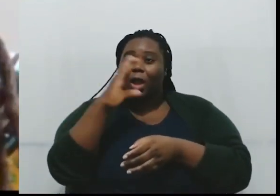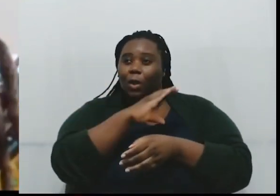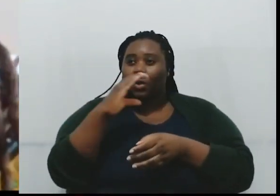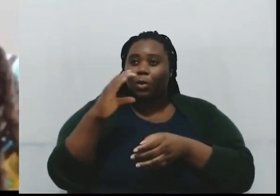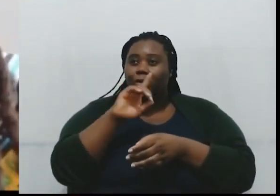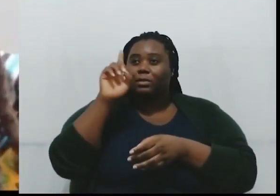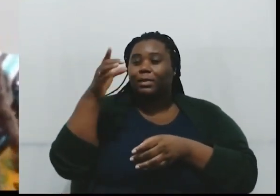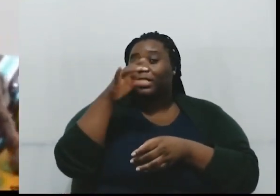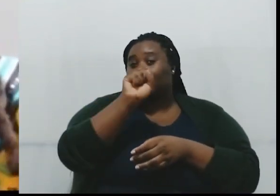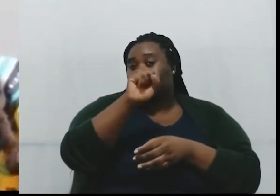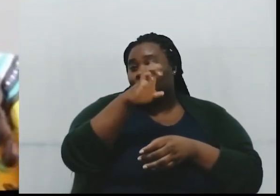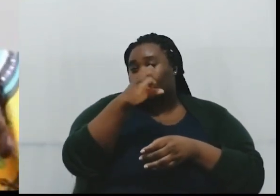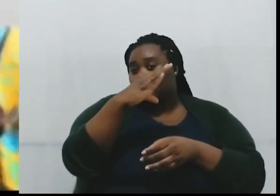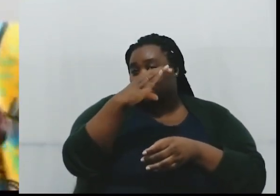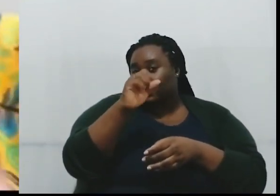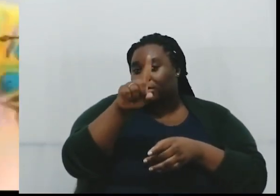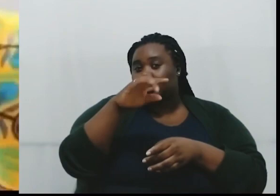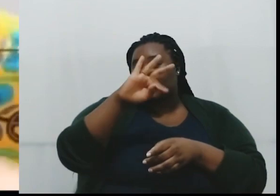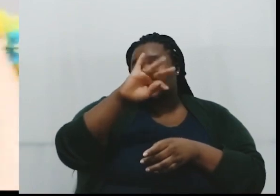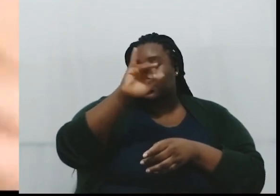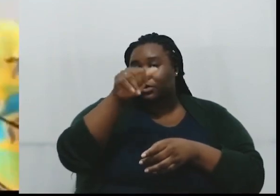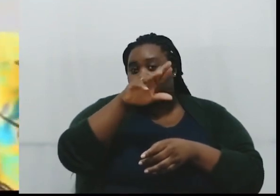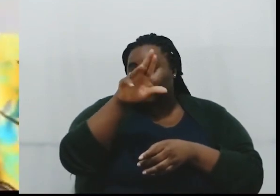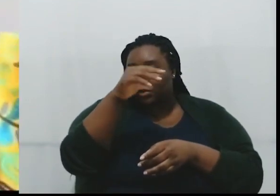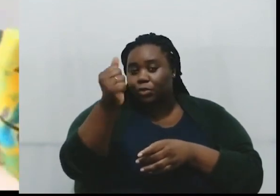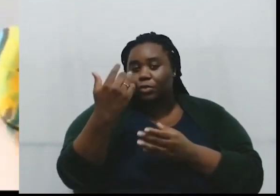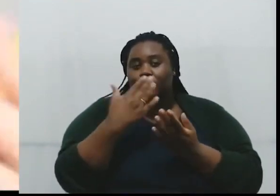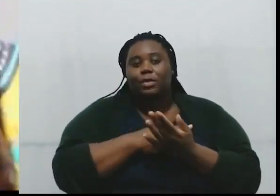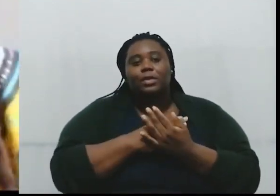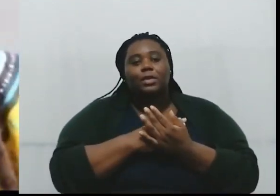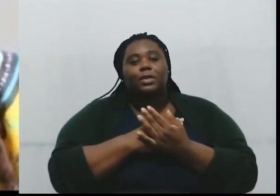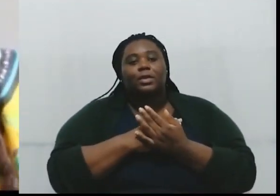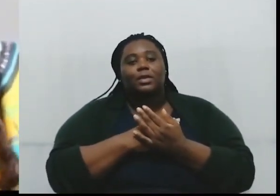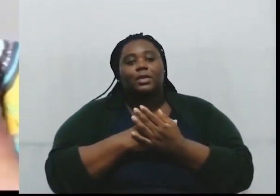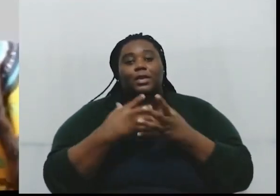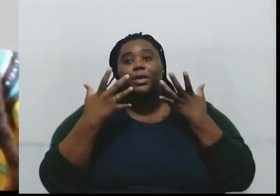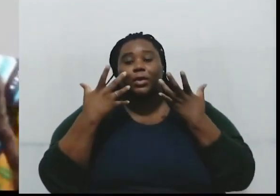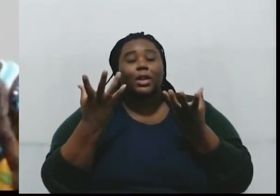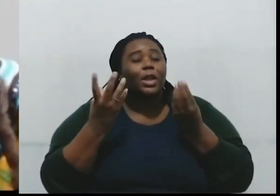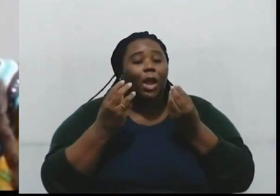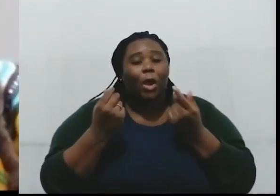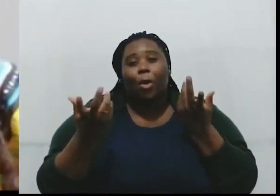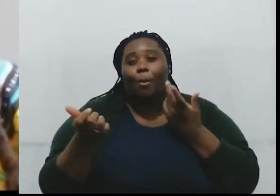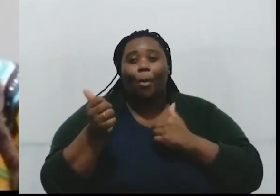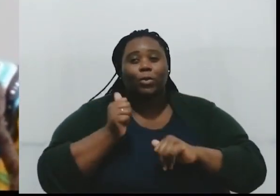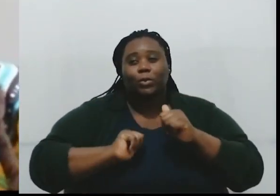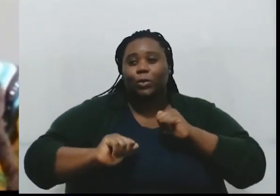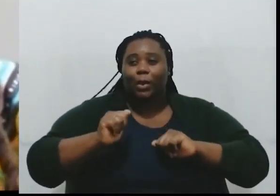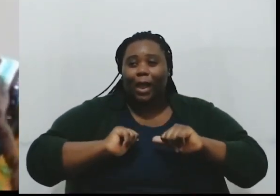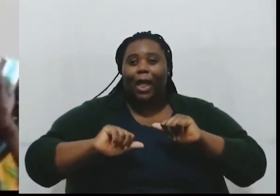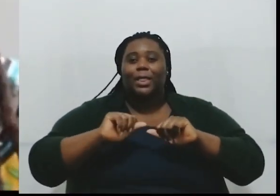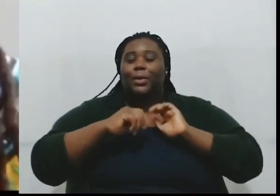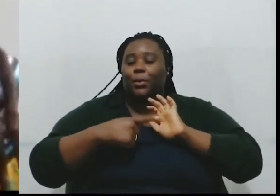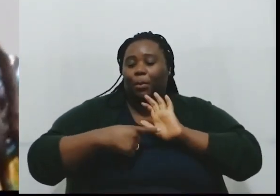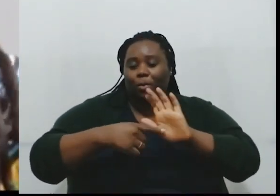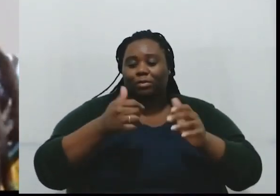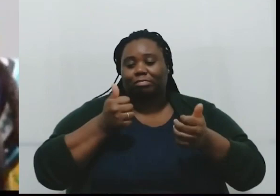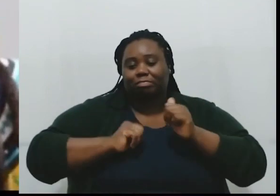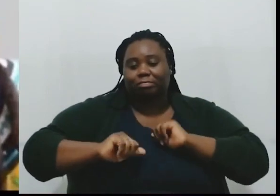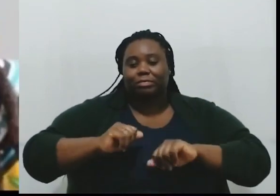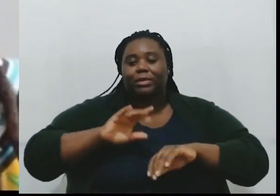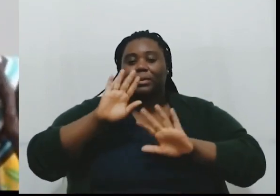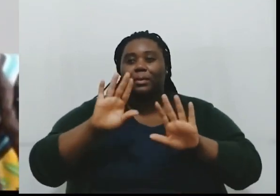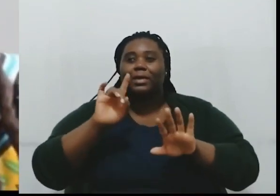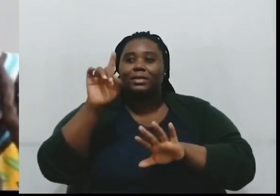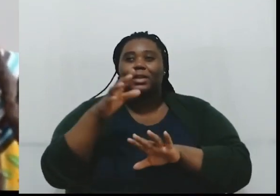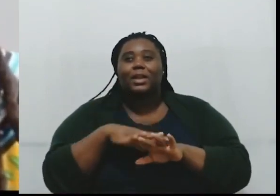Foi onde eu comecei na verdade, eu comecei muito querendo ser ator, né, atuar, mas ali, eu fiquei lá 4,